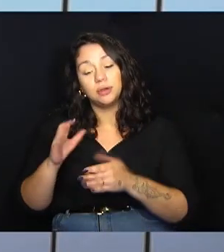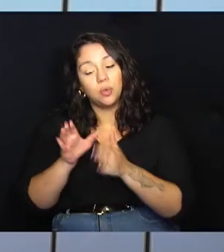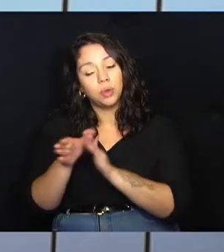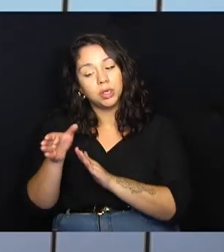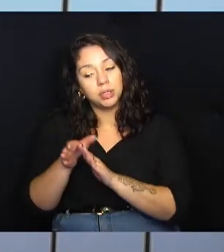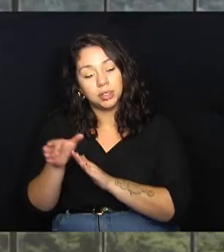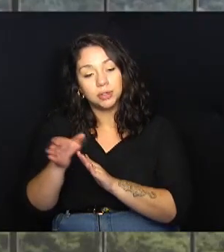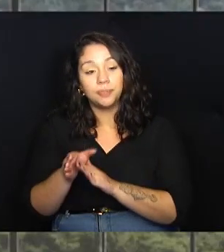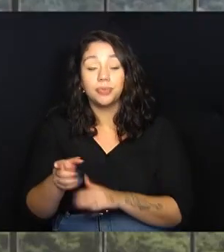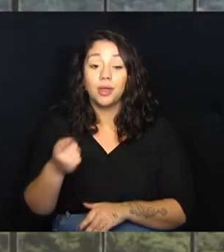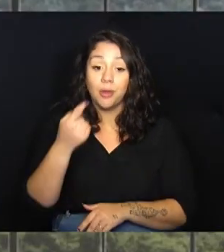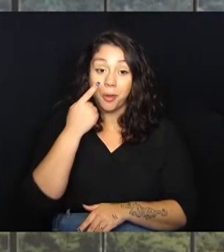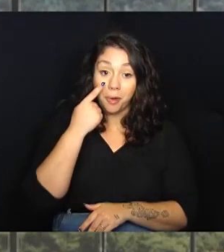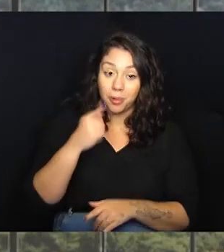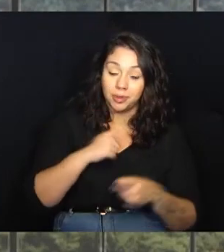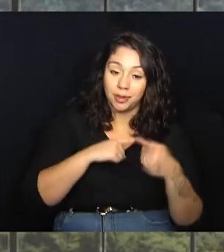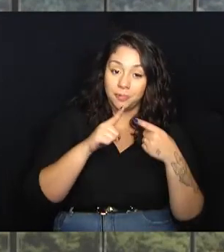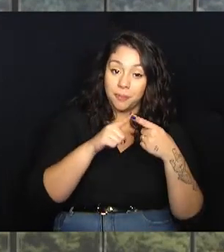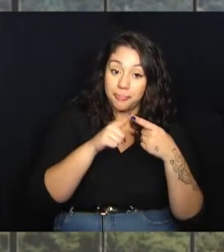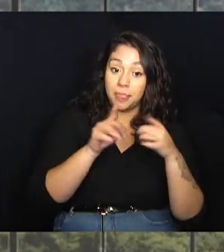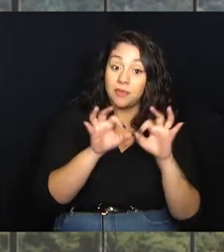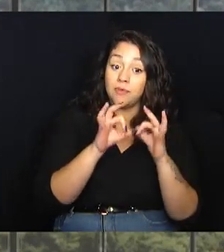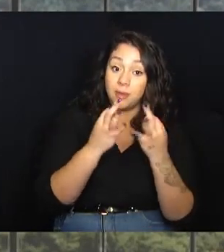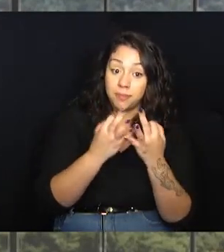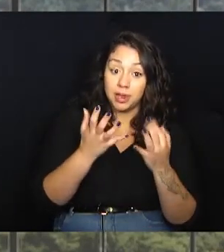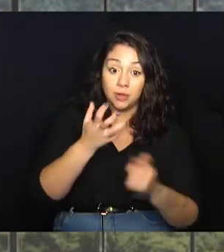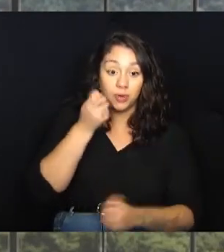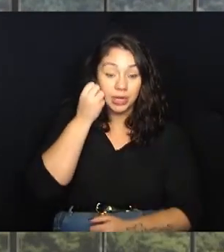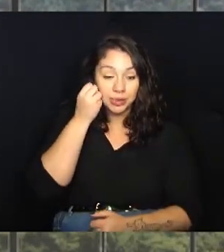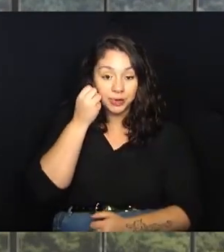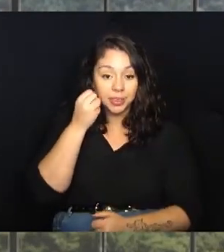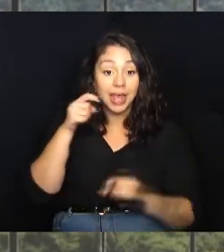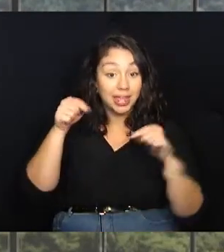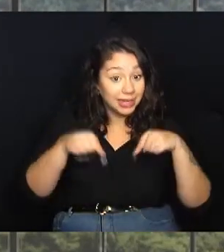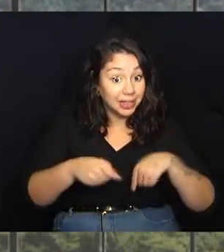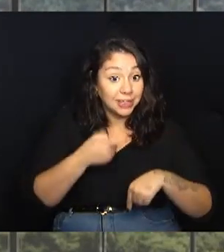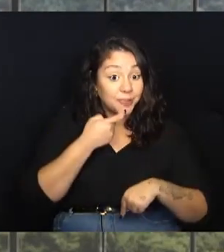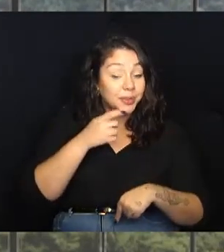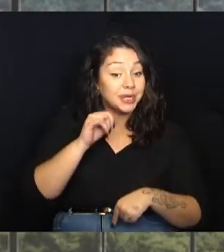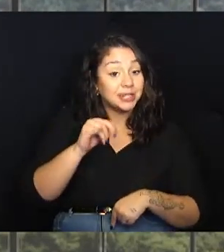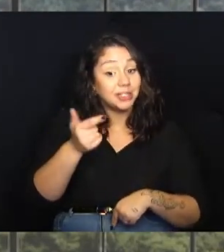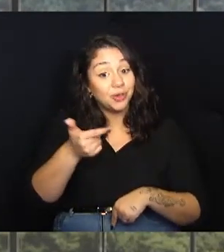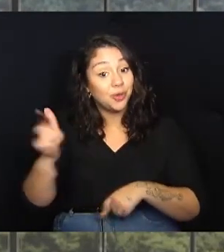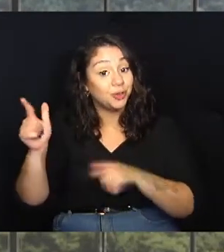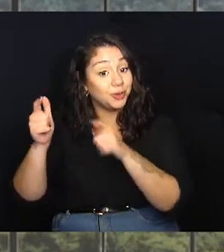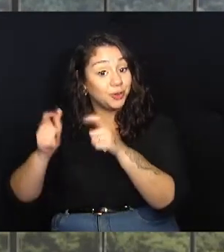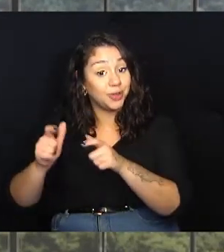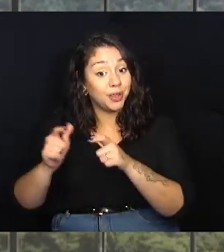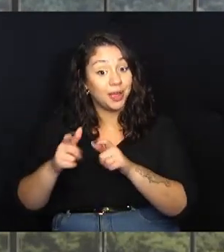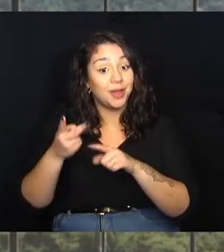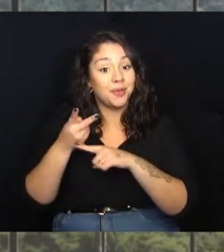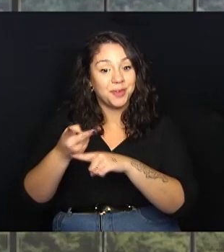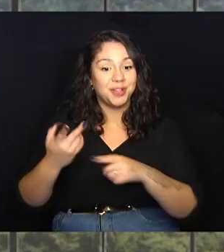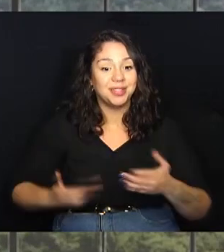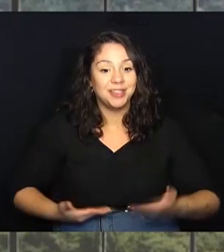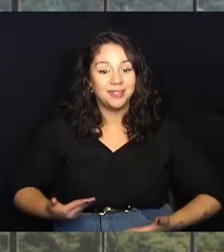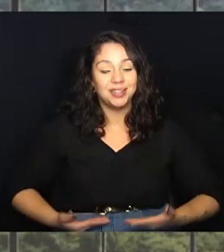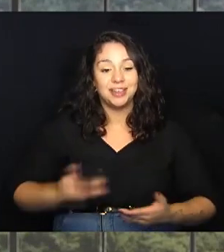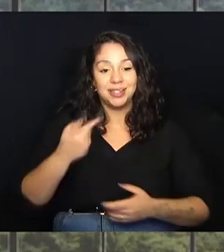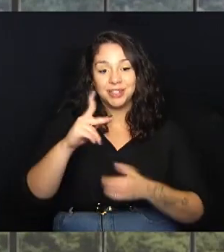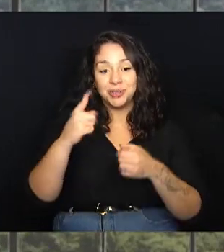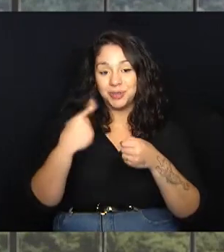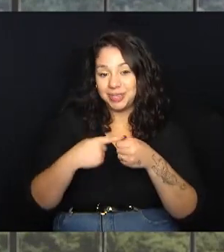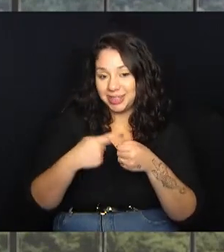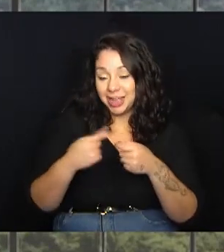olha, gente, a gente tem a família acolhedora, vamos falar de Campinas, se você está em outro lugar, procure o serviço aí na sua cidade. Nós